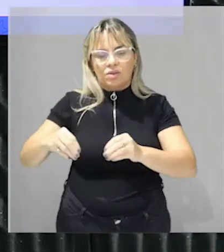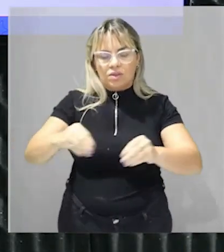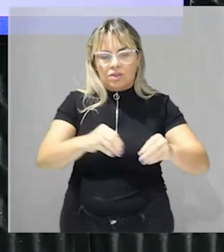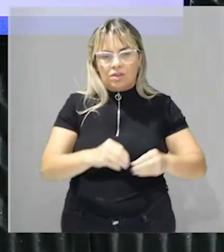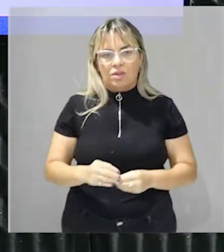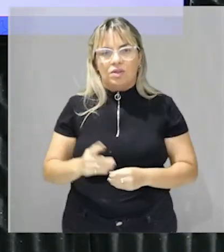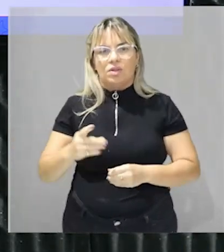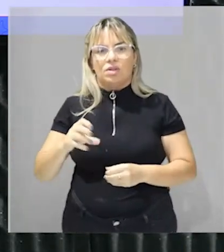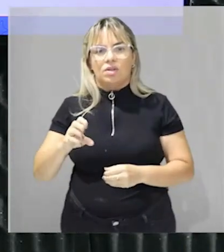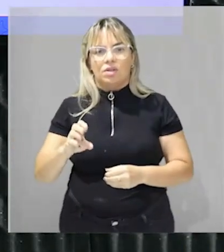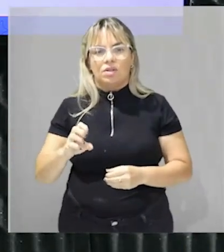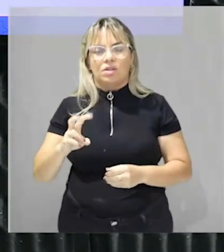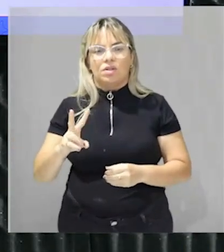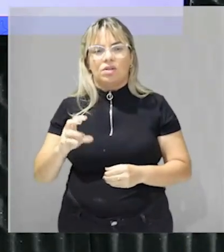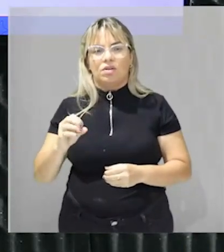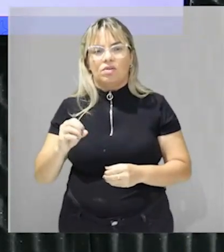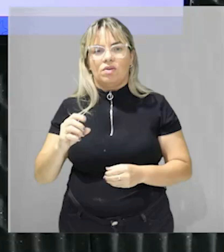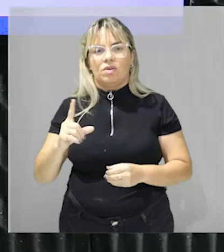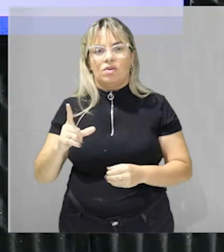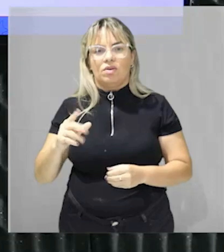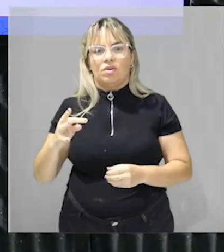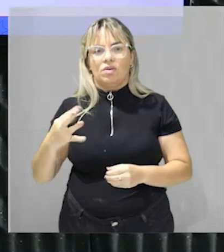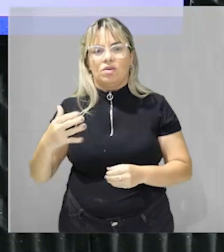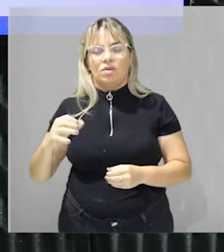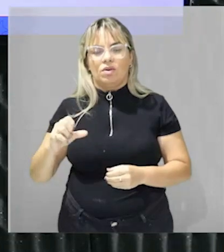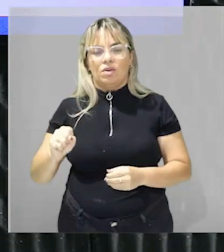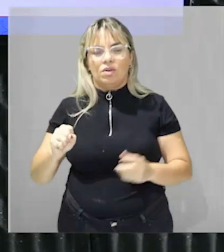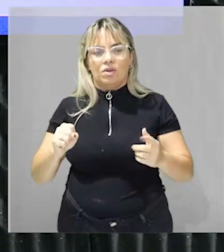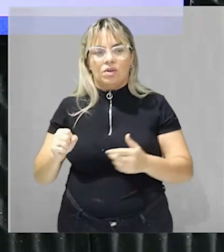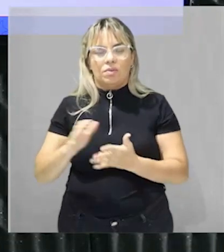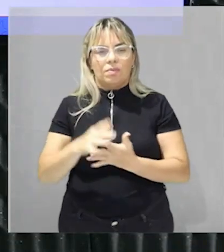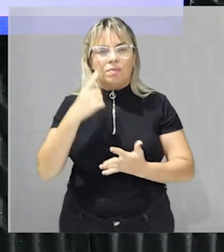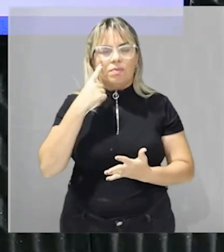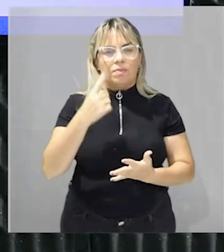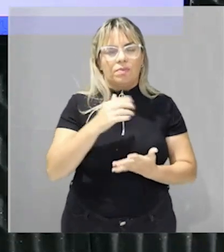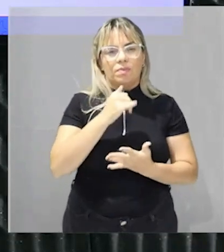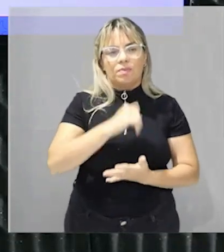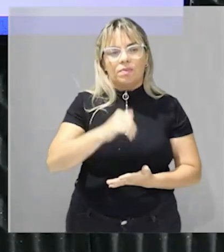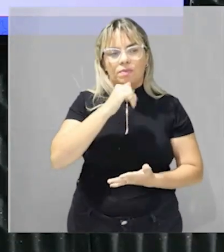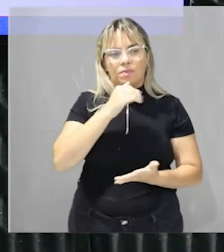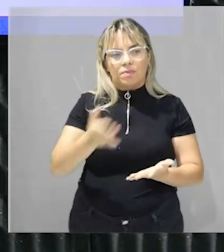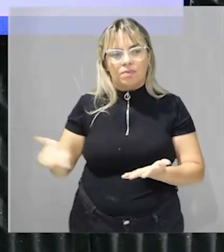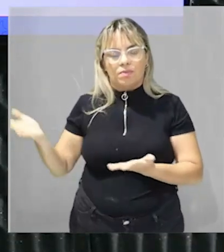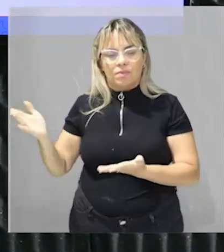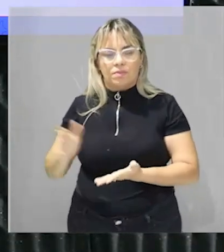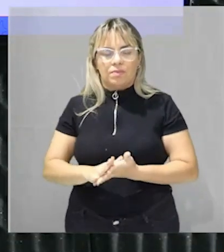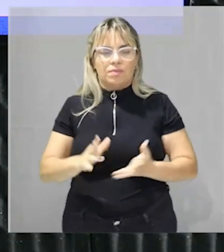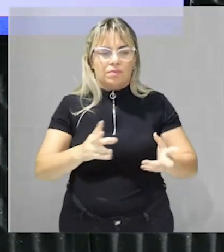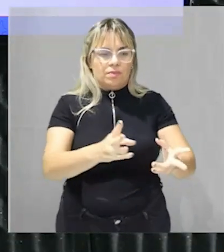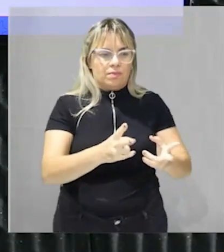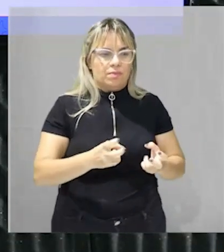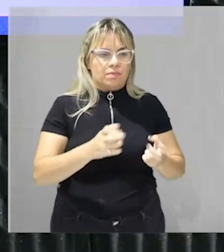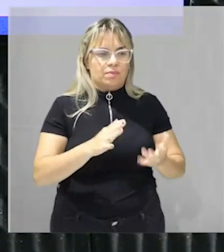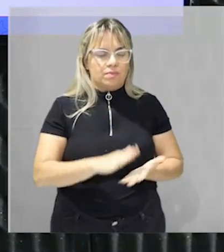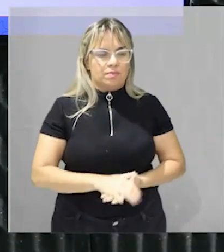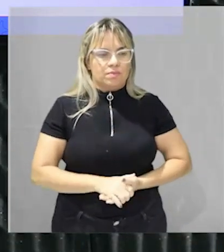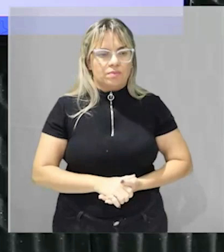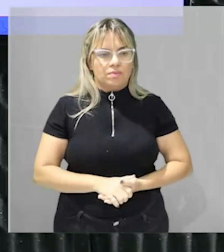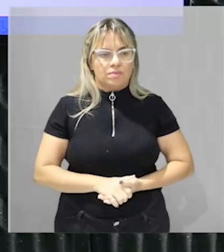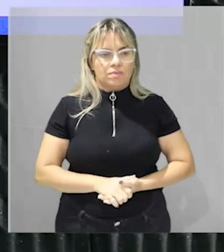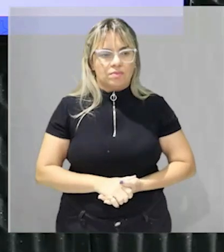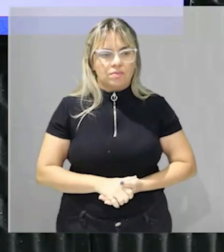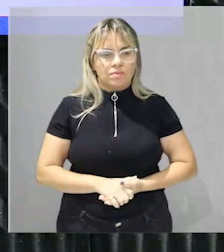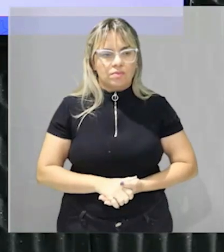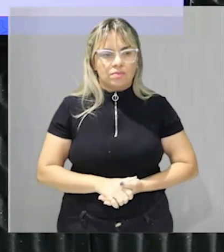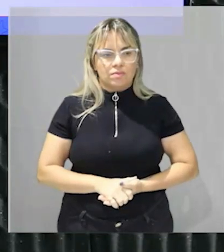tá certo essa é a grande questão então se você olhar por exemplo aqui nas alternativas você vai perceber a reforma agrária propõe